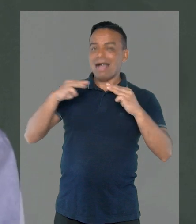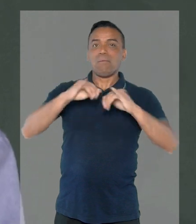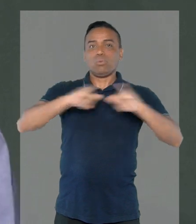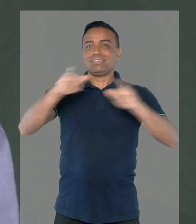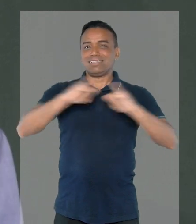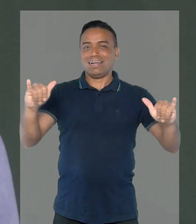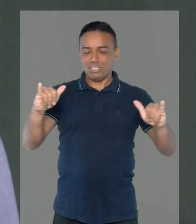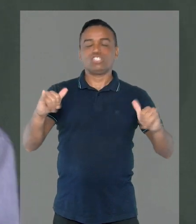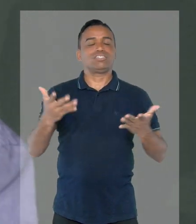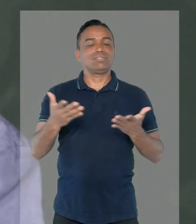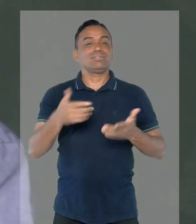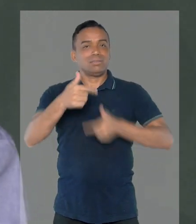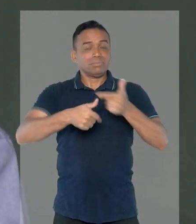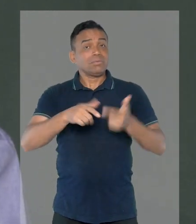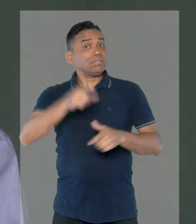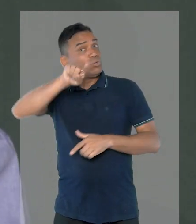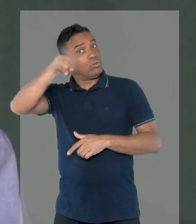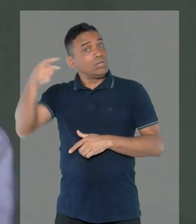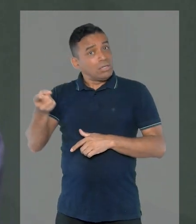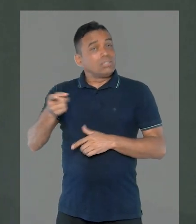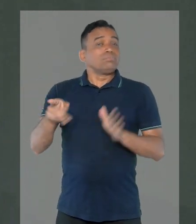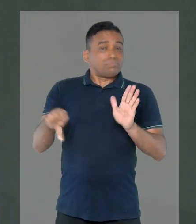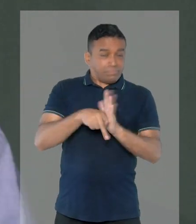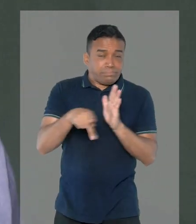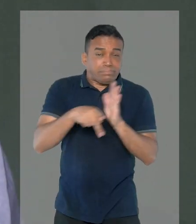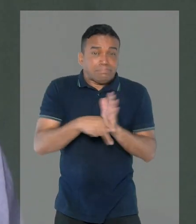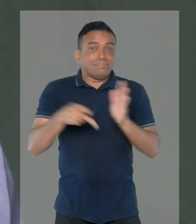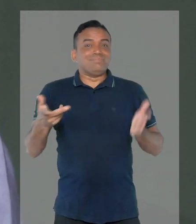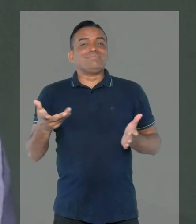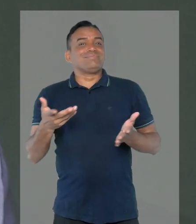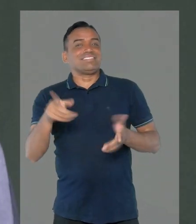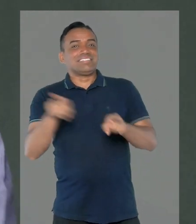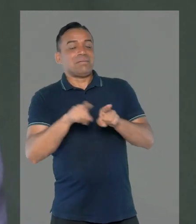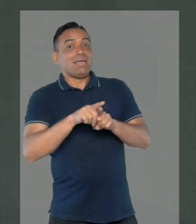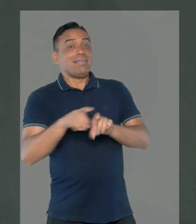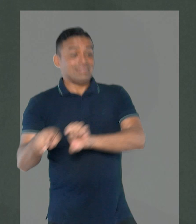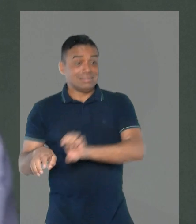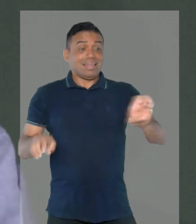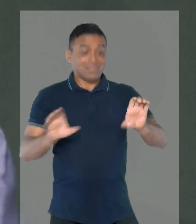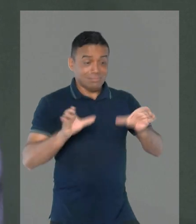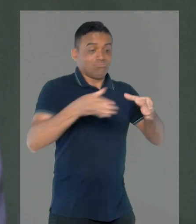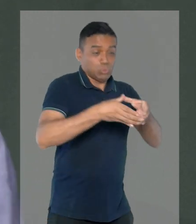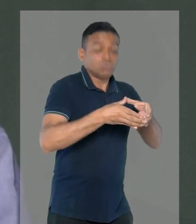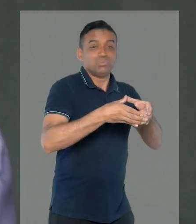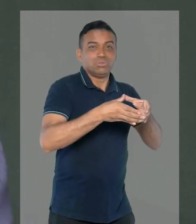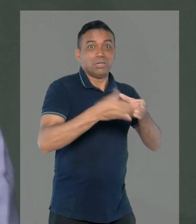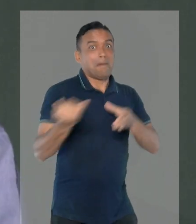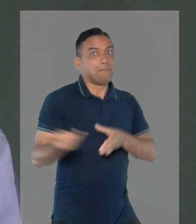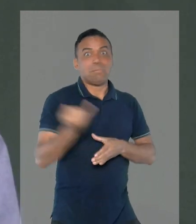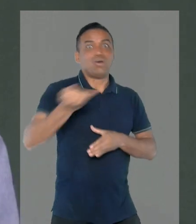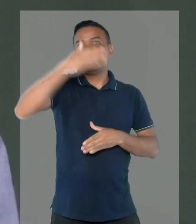de publicidade, né? Por outro lado, tem também ele com uma posição de esquerda em muitos momentos muito importante,